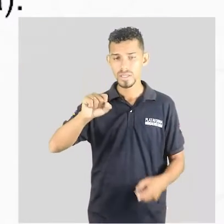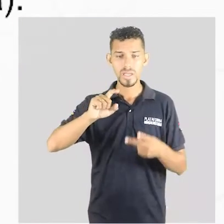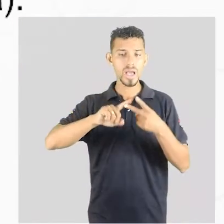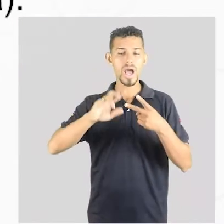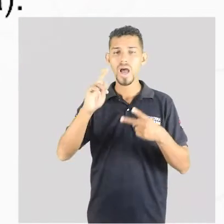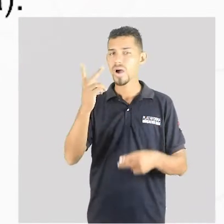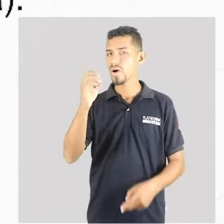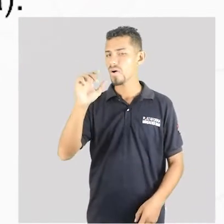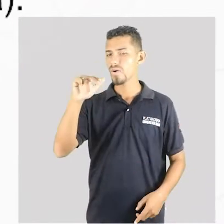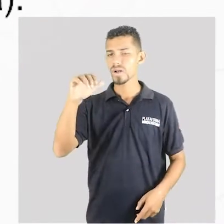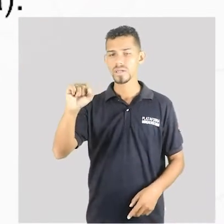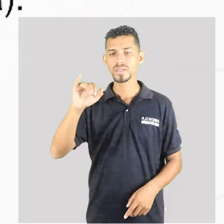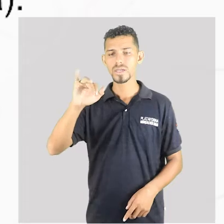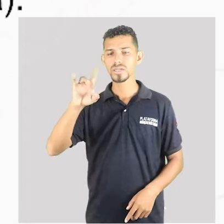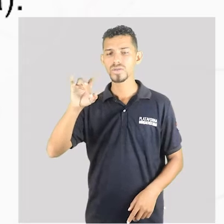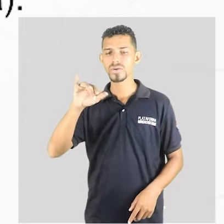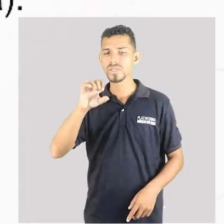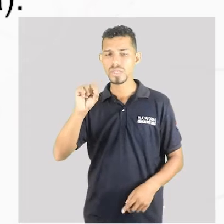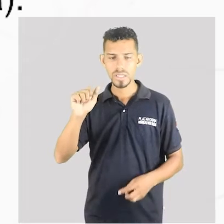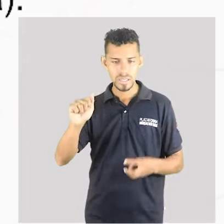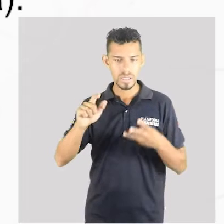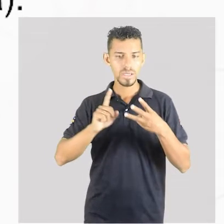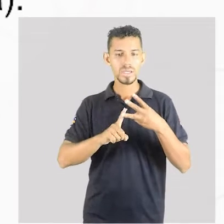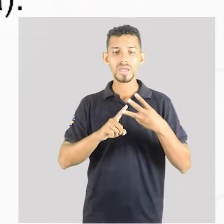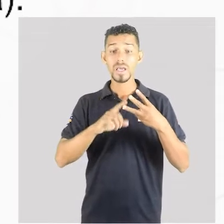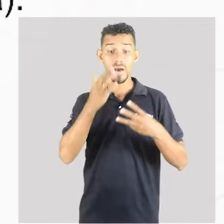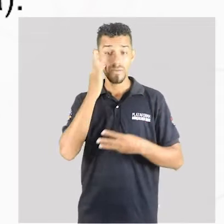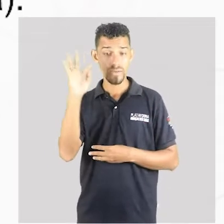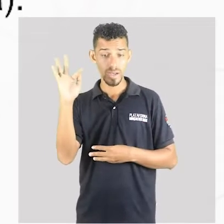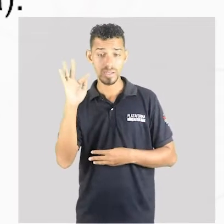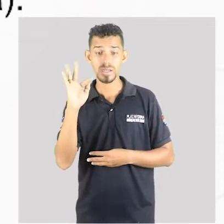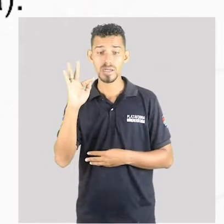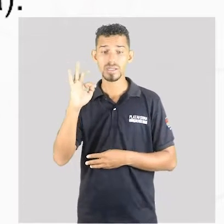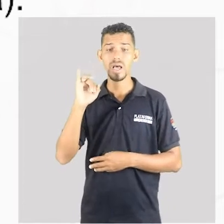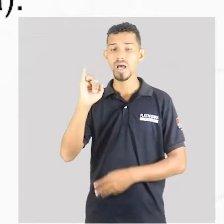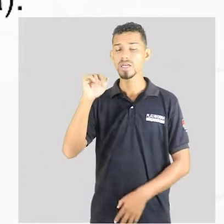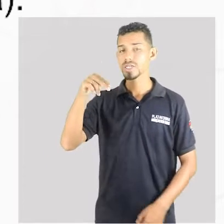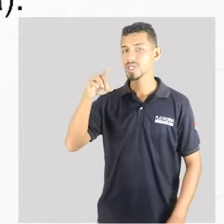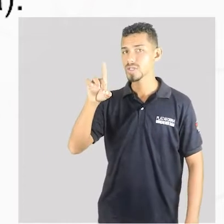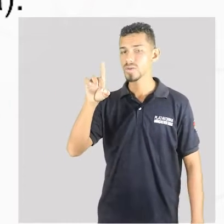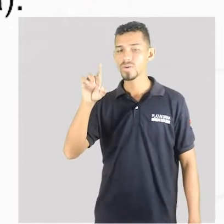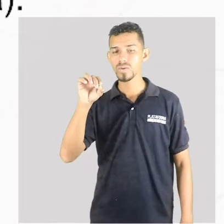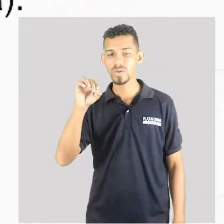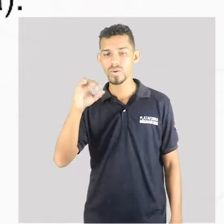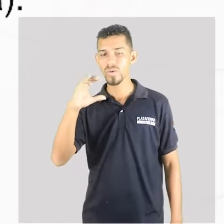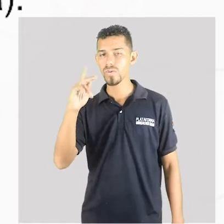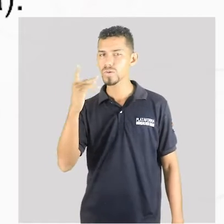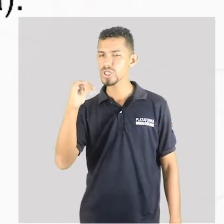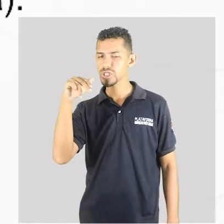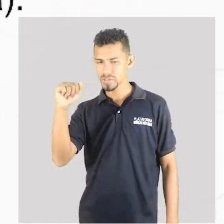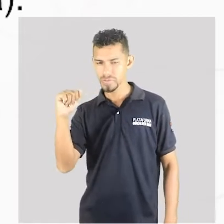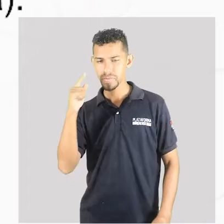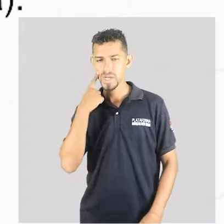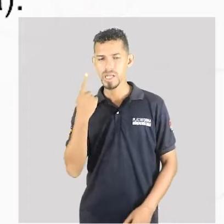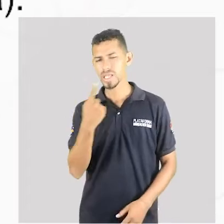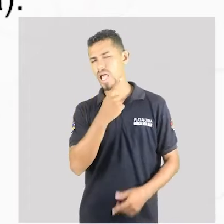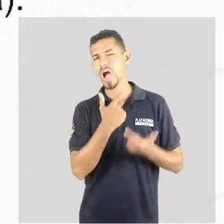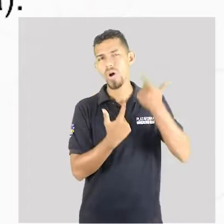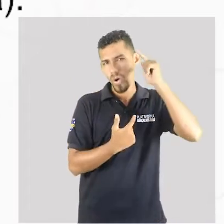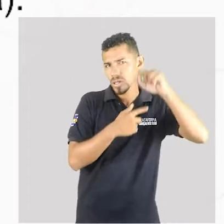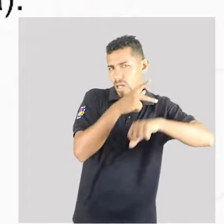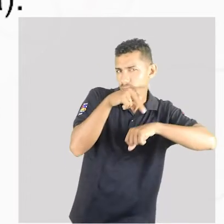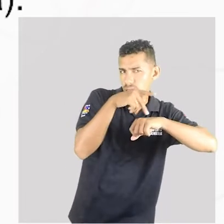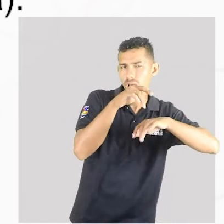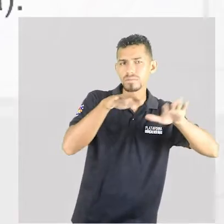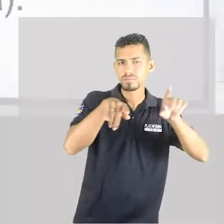Indonésia, né, e a França na Indochina. Então, não era só Portugal, ele tinha, claro, uma vivência maior, mas as outras nações